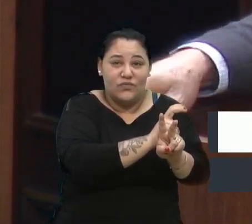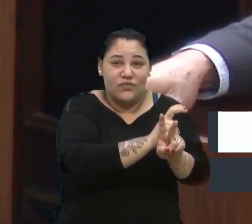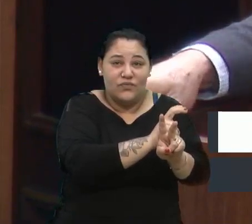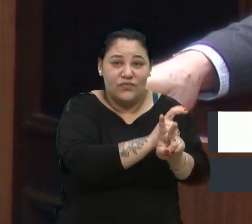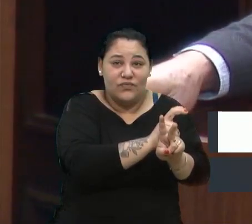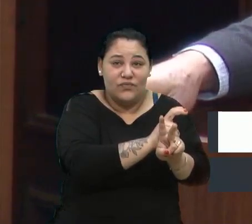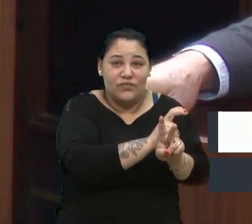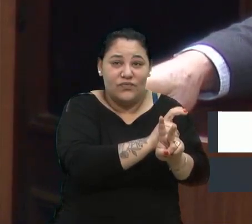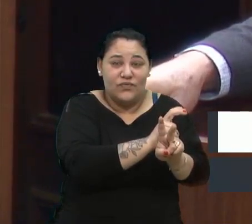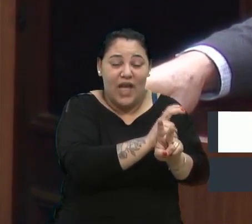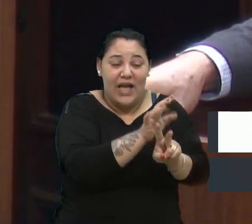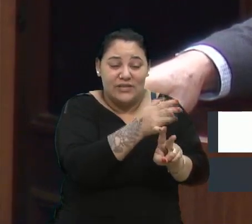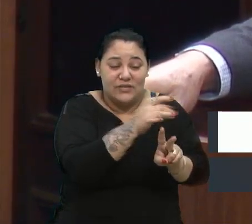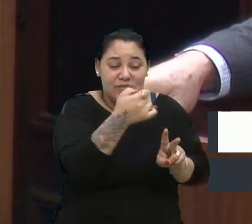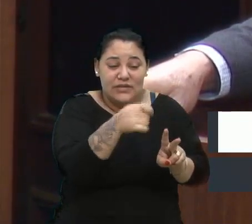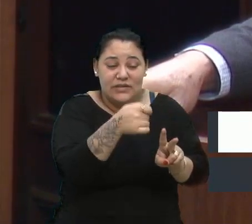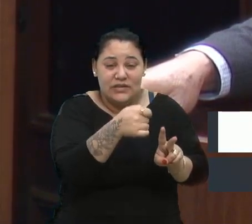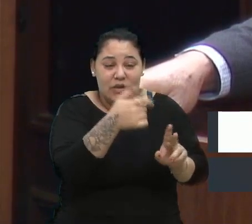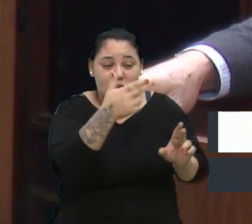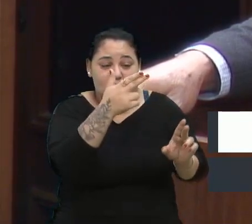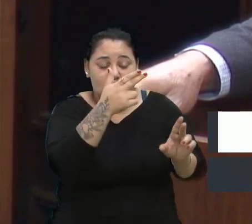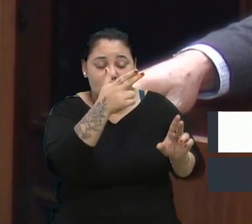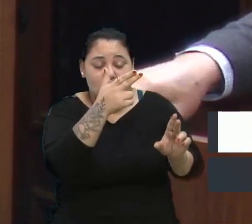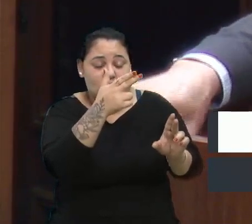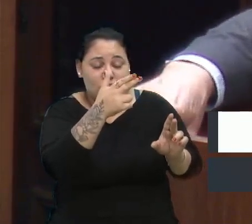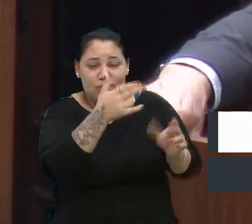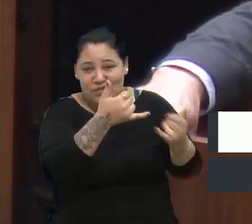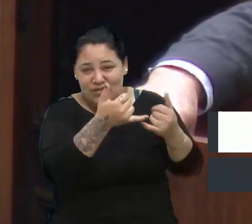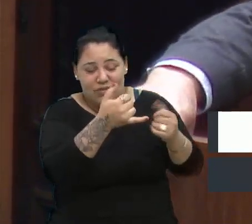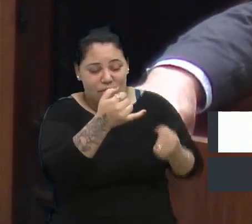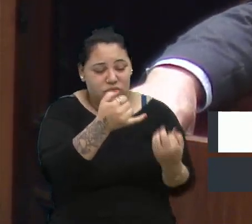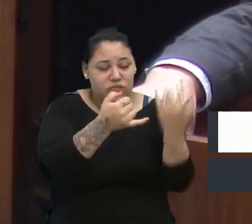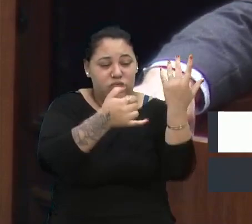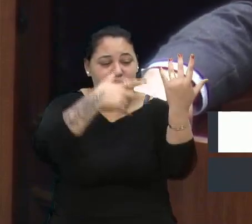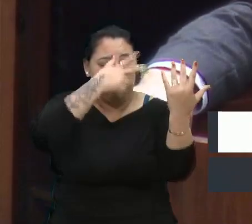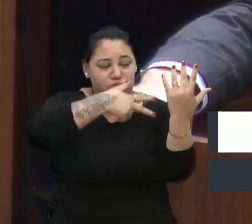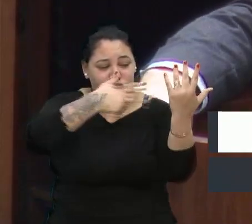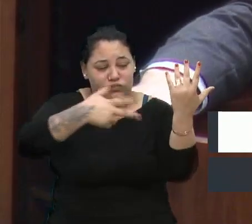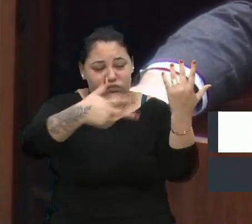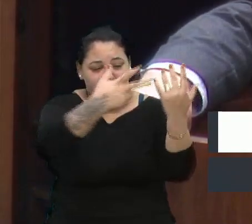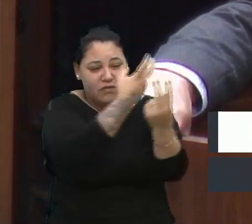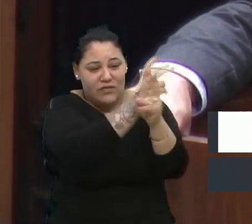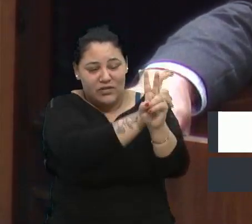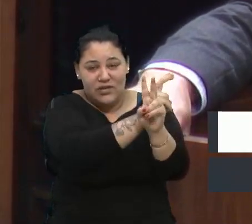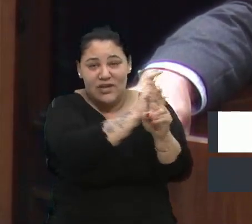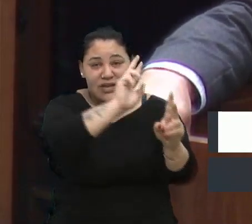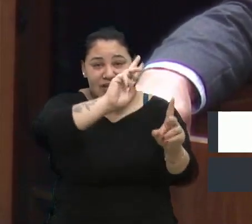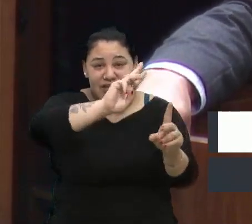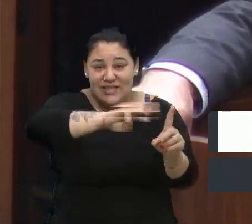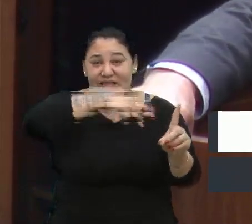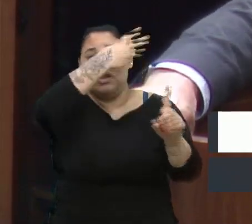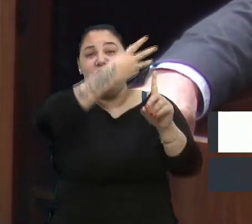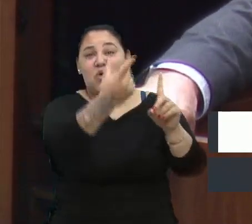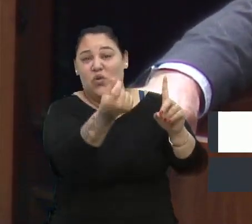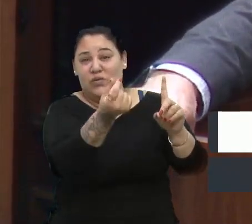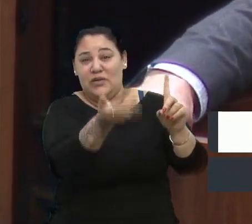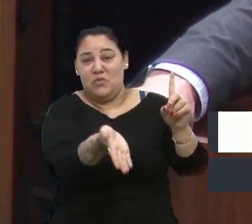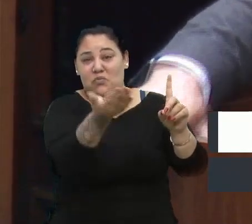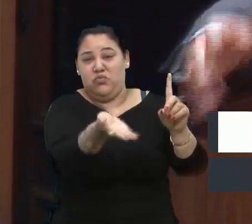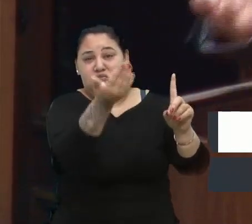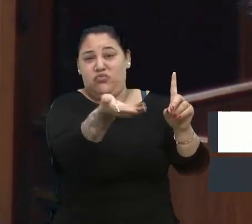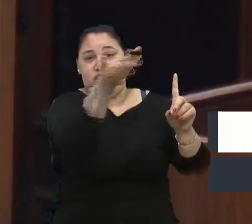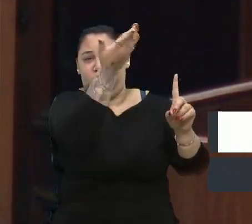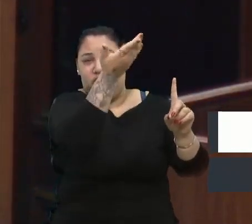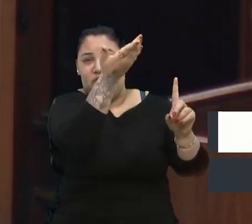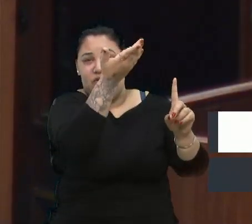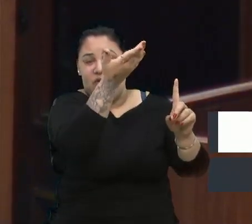as vezes que precisa passar agrotóxico, triplicaram. Eu estava falando com um agricultor, vizinho meu, aquilo